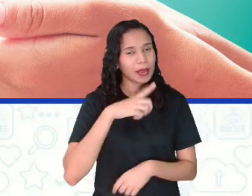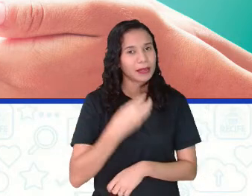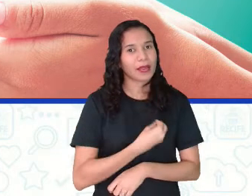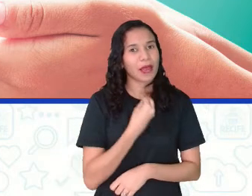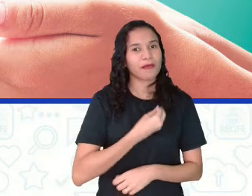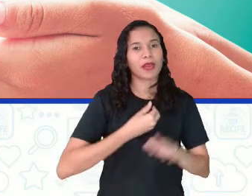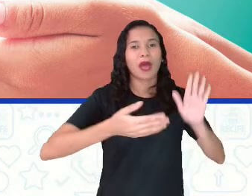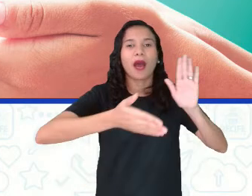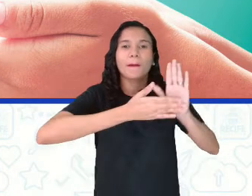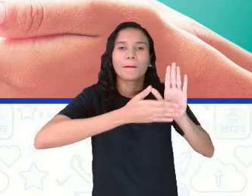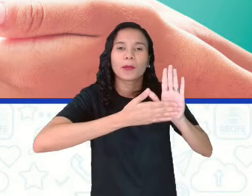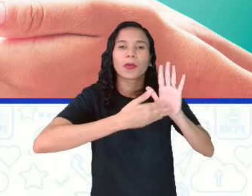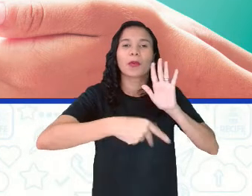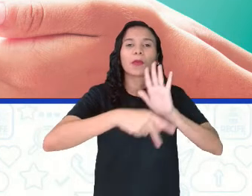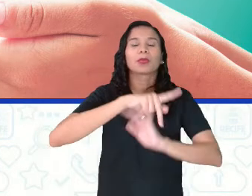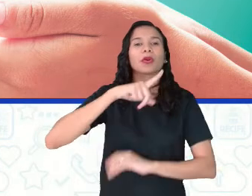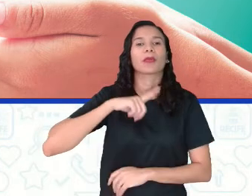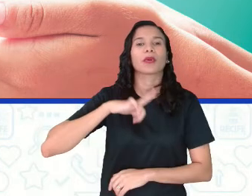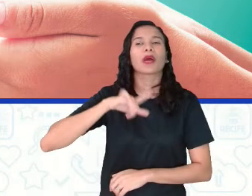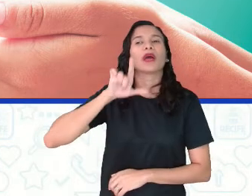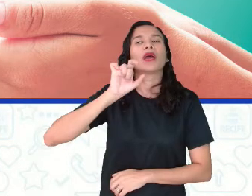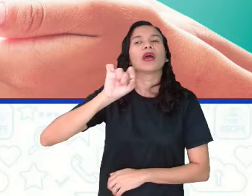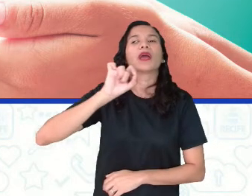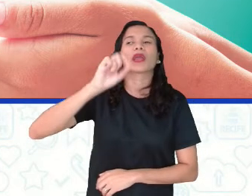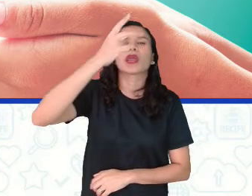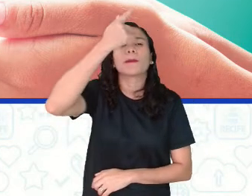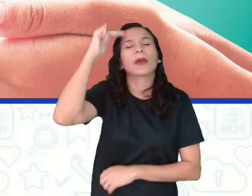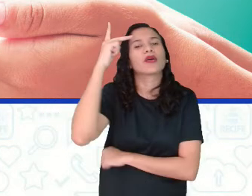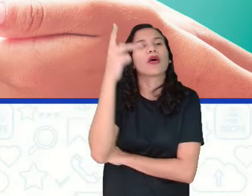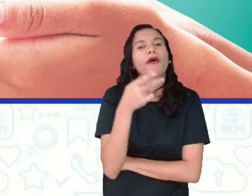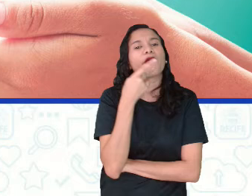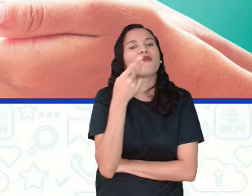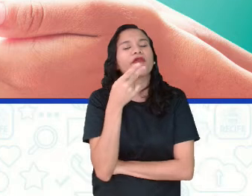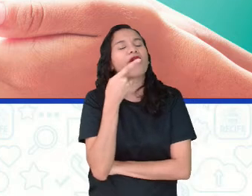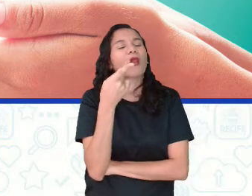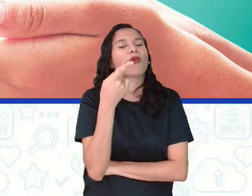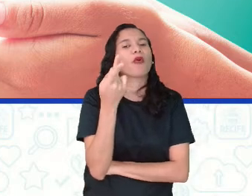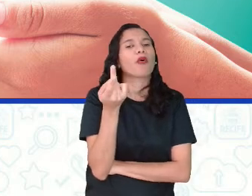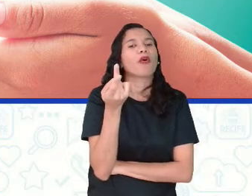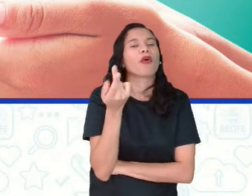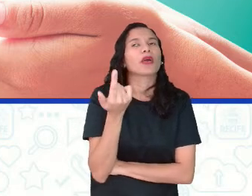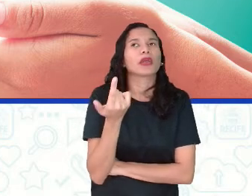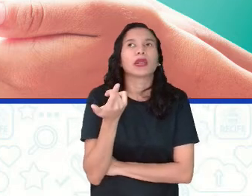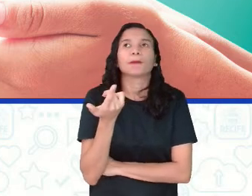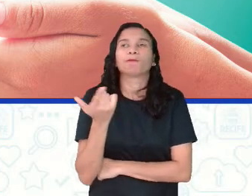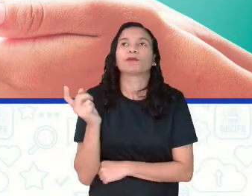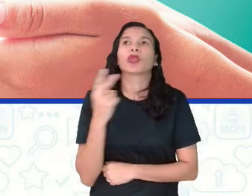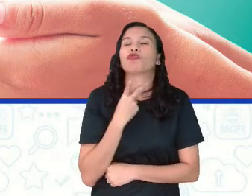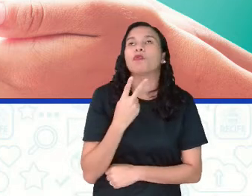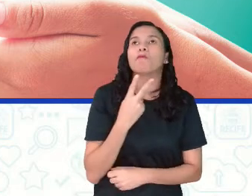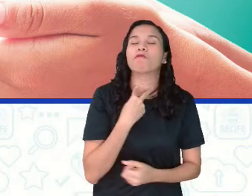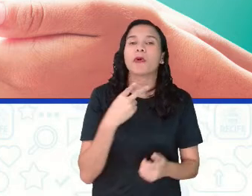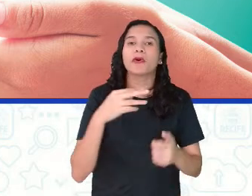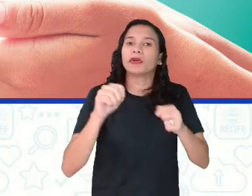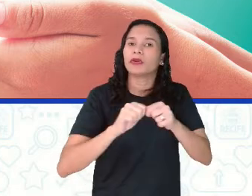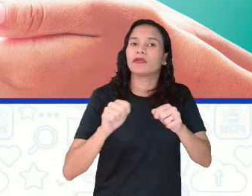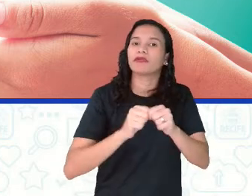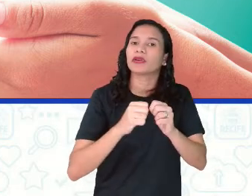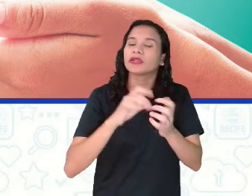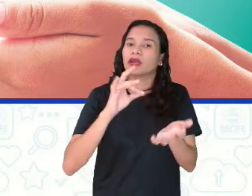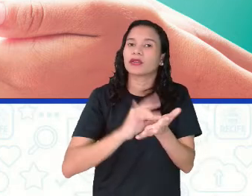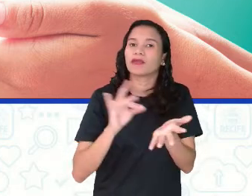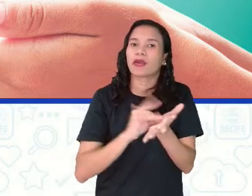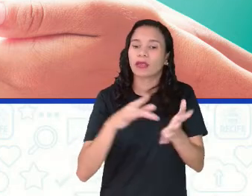essa proposta aí, né? Quem disse pra gente que não podemos fazer